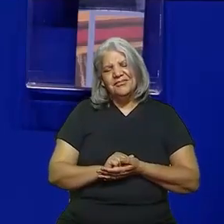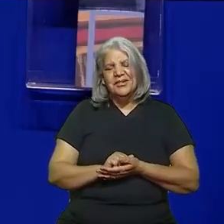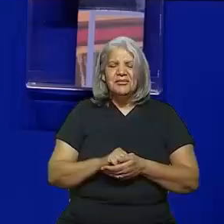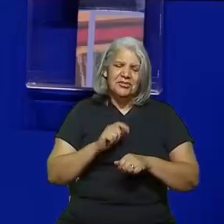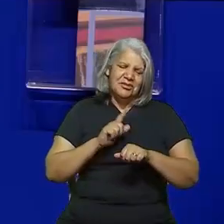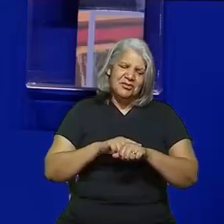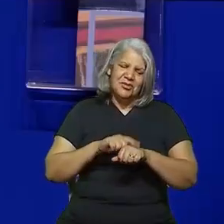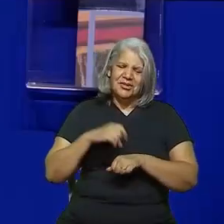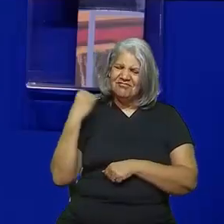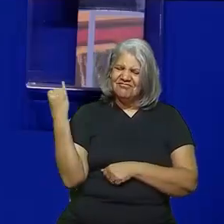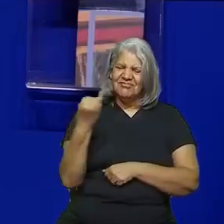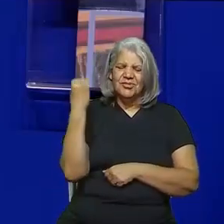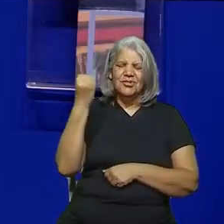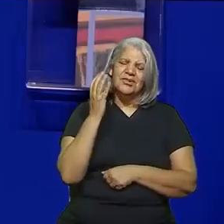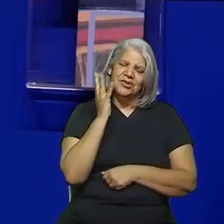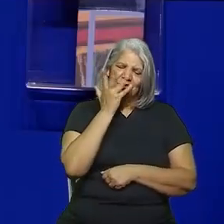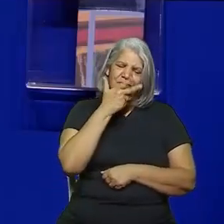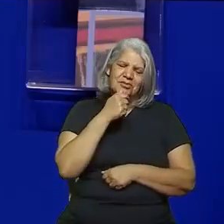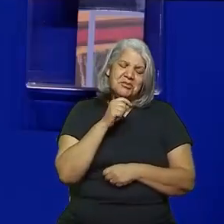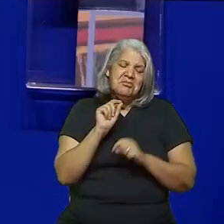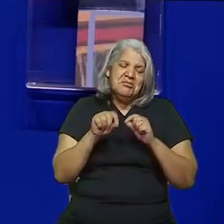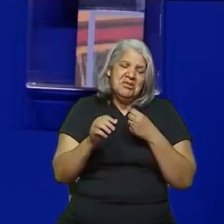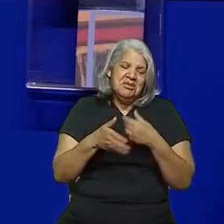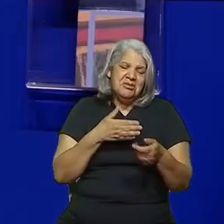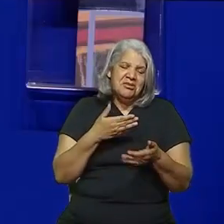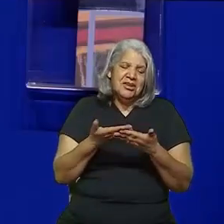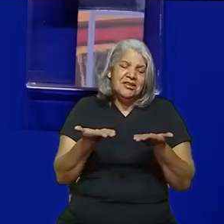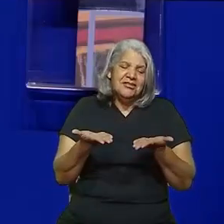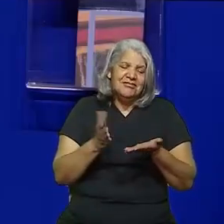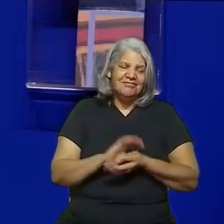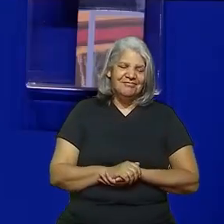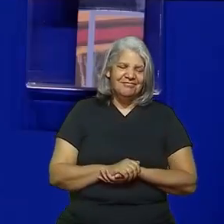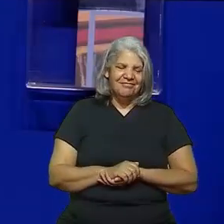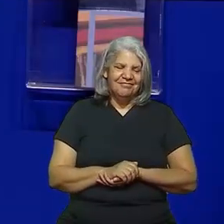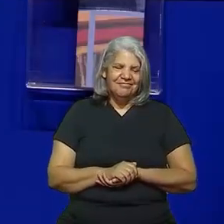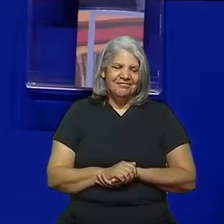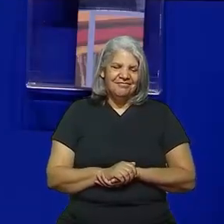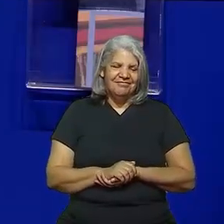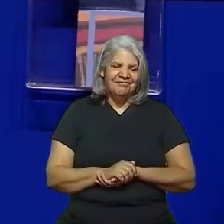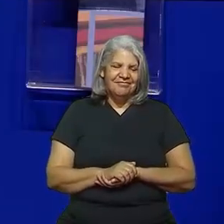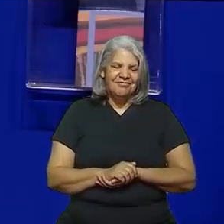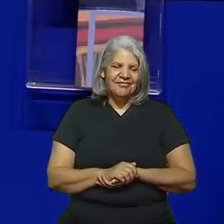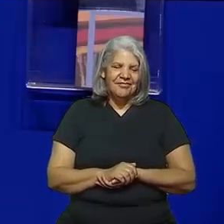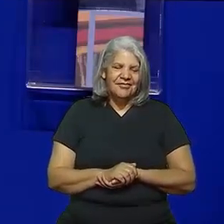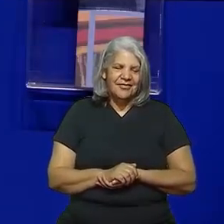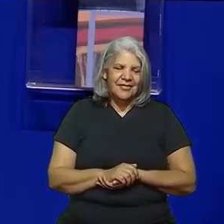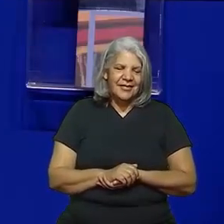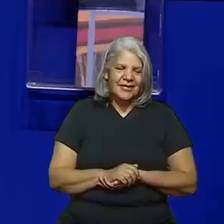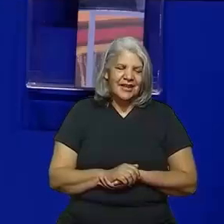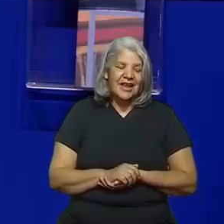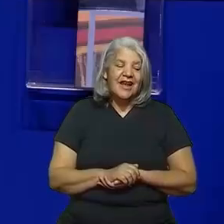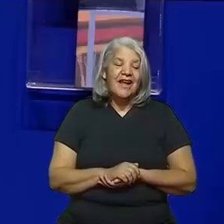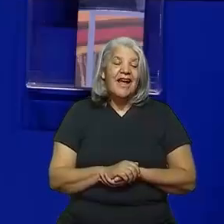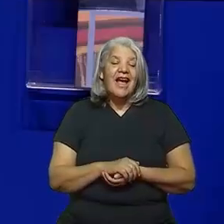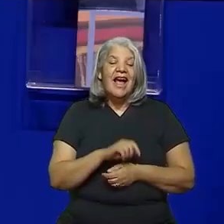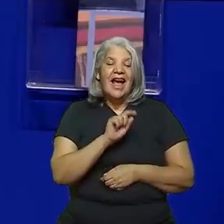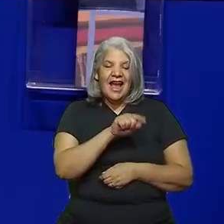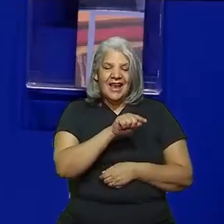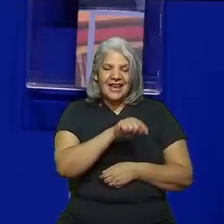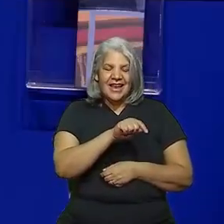aí, falei, mas e o que tem isso com ver? Ela falou assim, aquelas